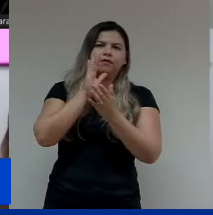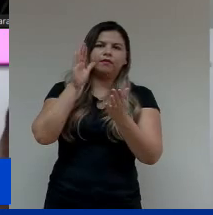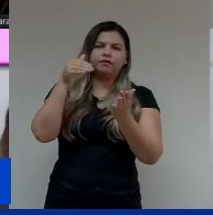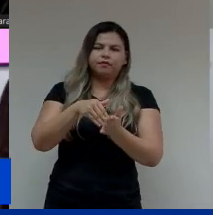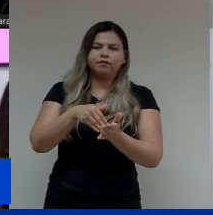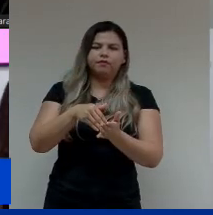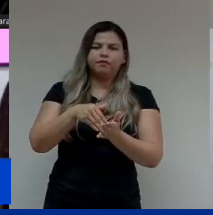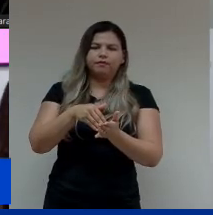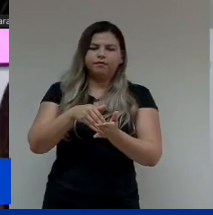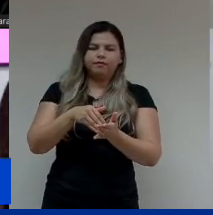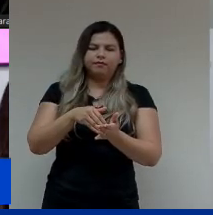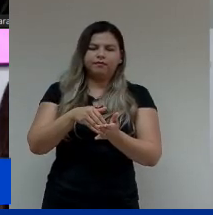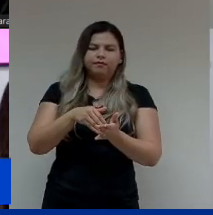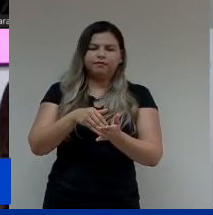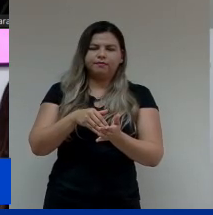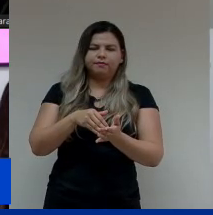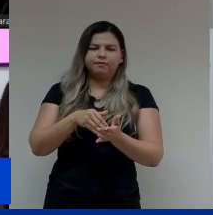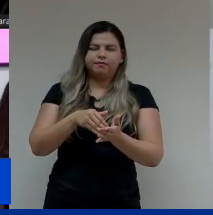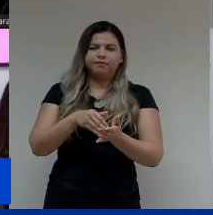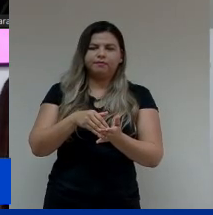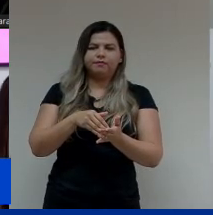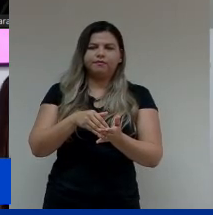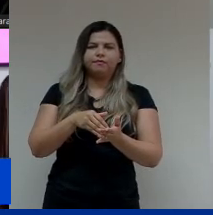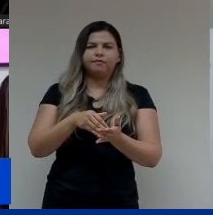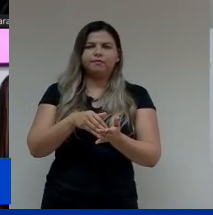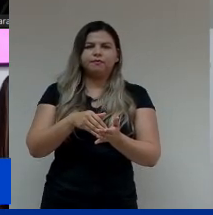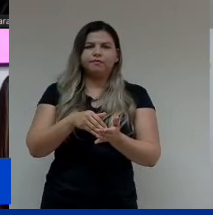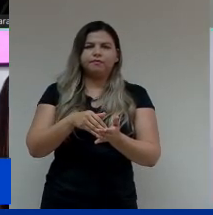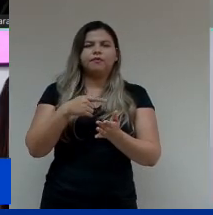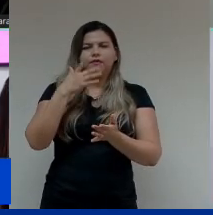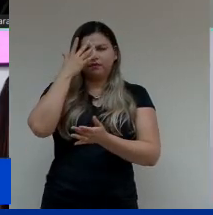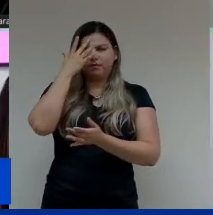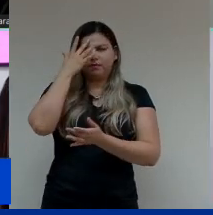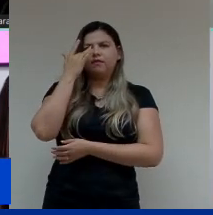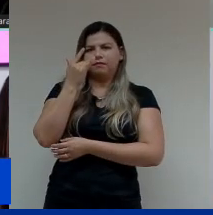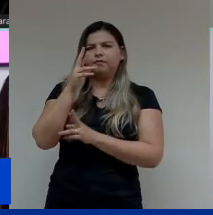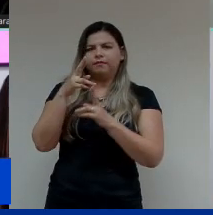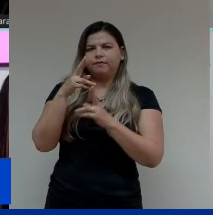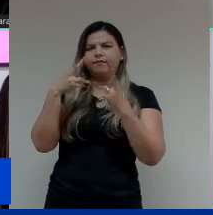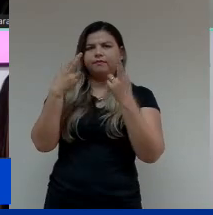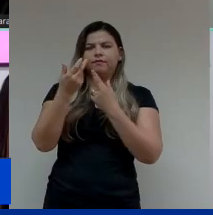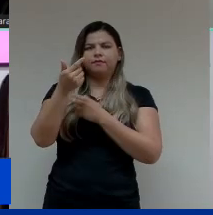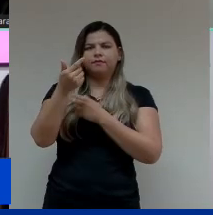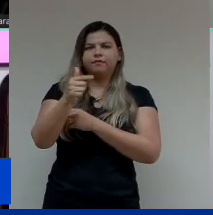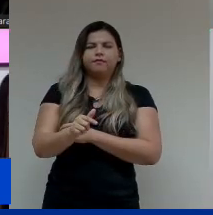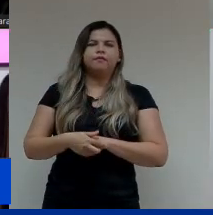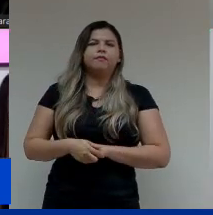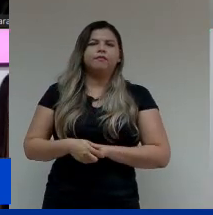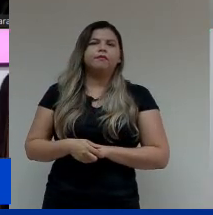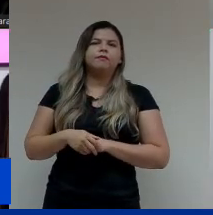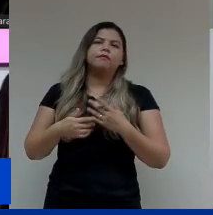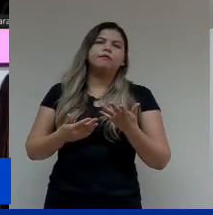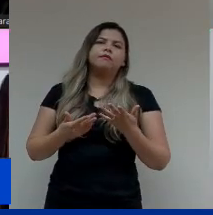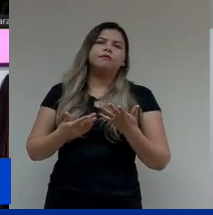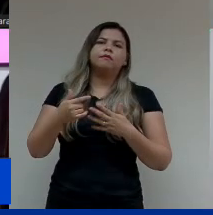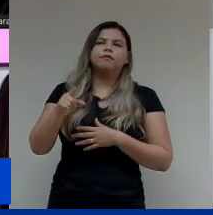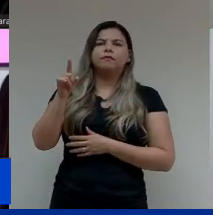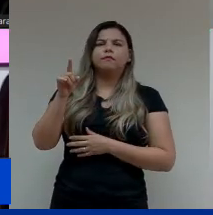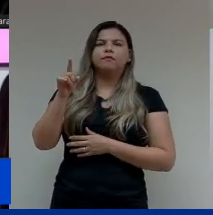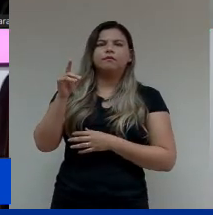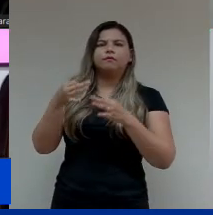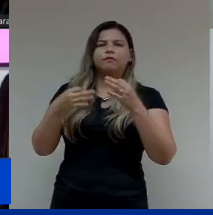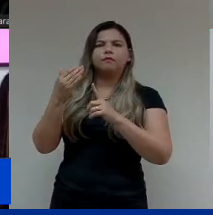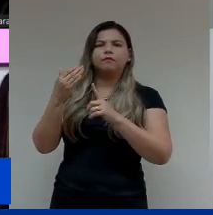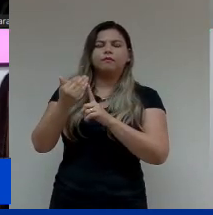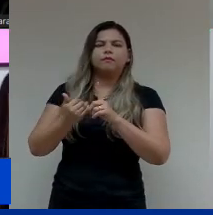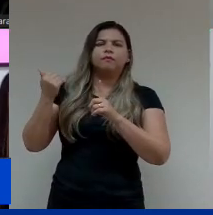sessão, né, Cleime? Eu estarei Temos no sessão amanhã. Copitrel. Eu vou perguntar, o desembargador Carlos Torques terá condição